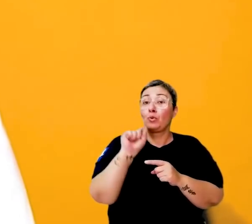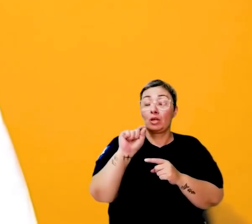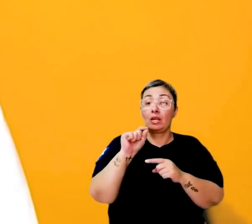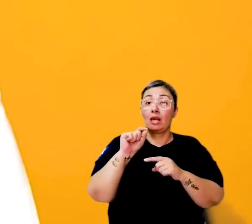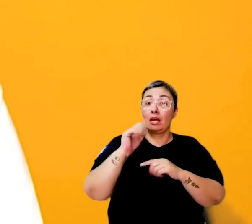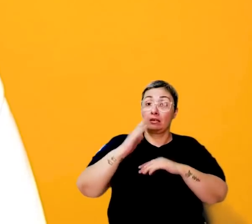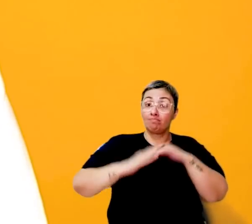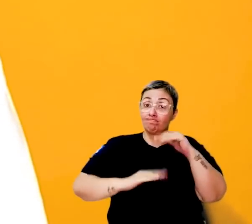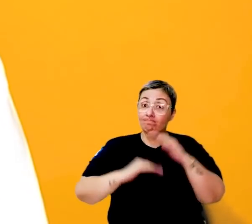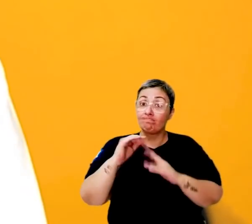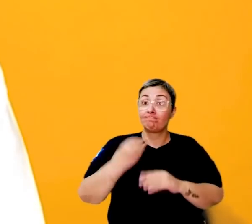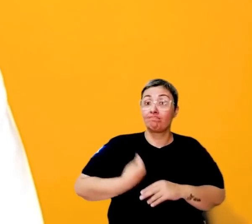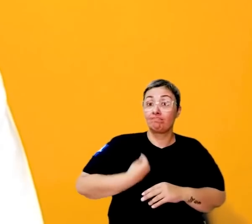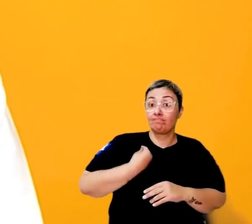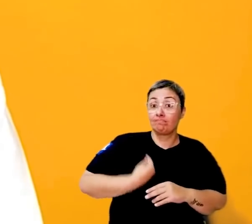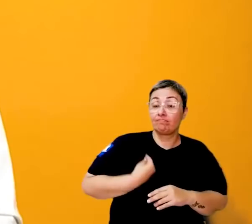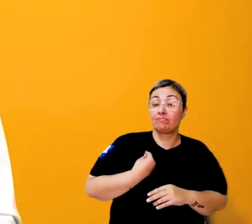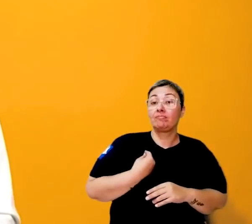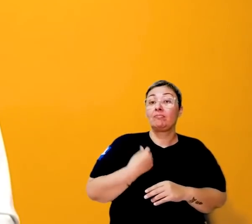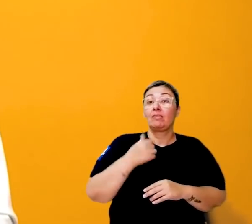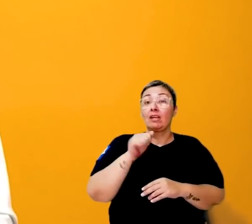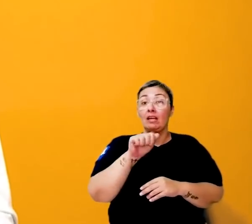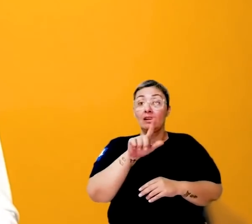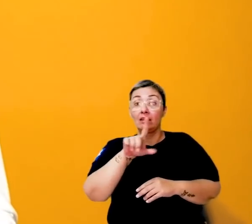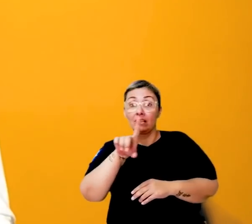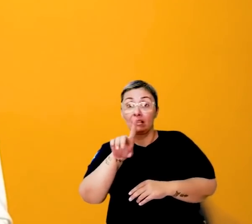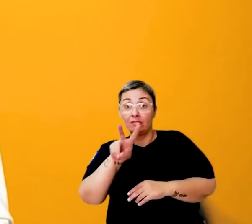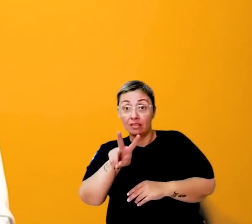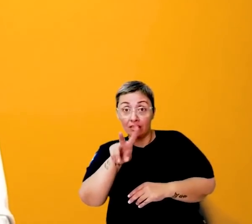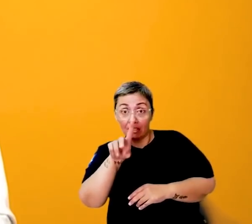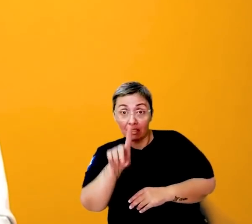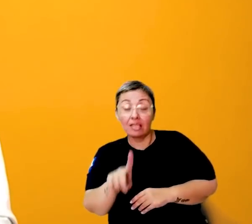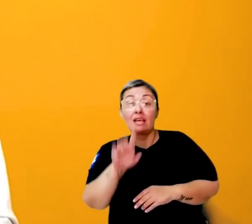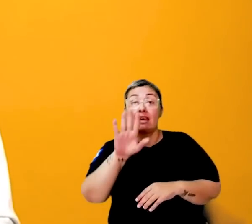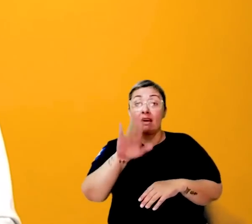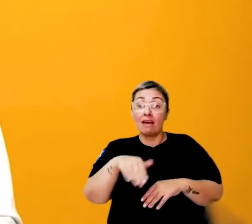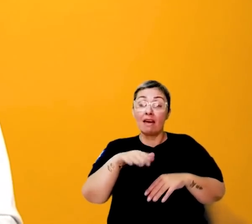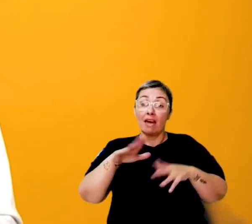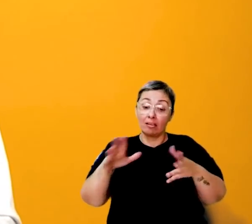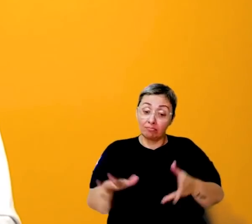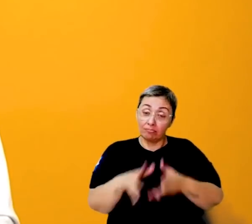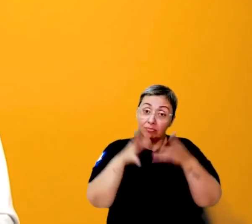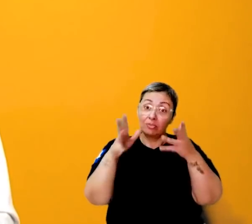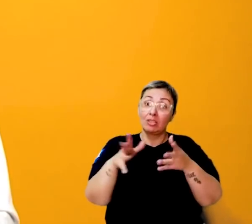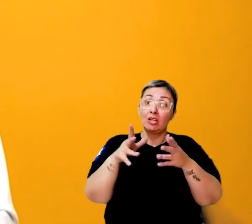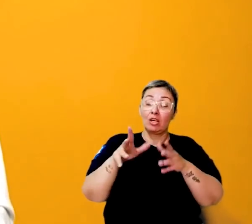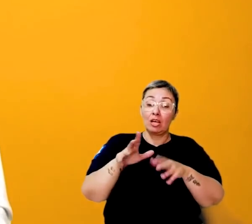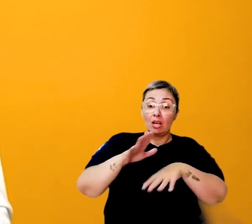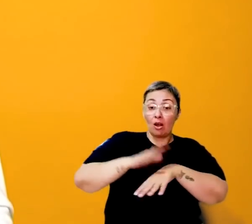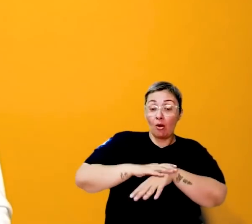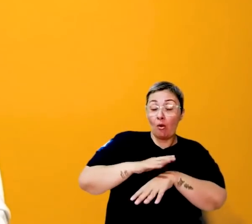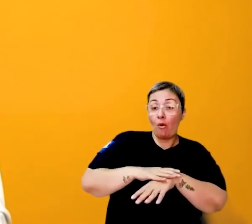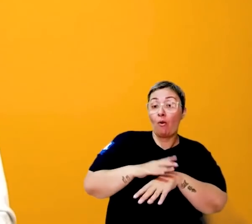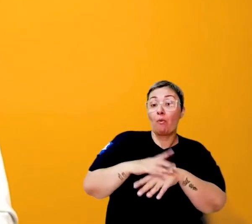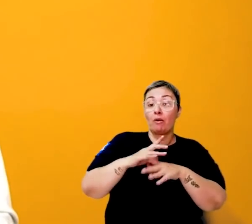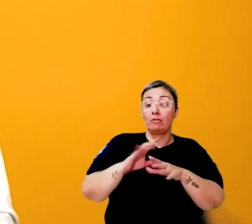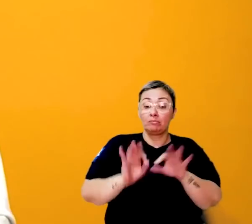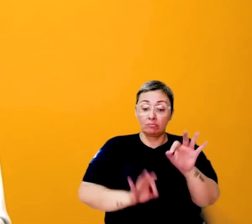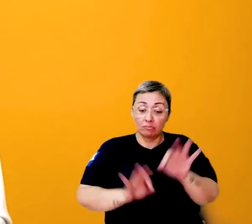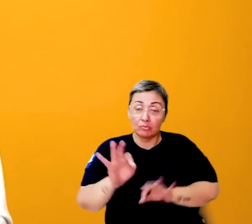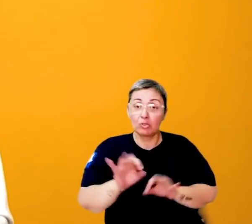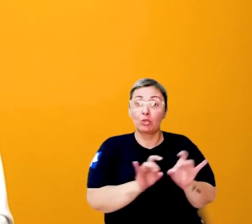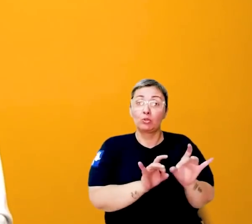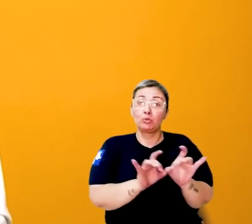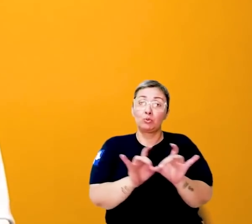atividades de vida diária nada mais são do que atividades de desempenho ocupacional que nós realizamos todos